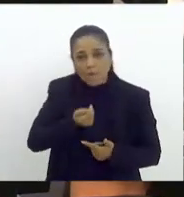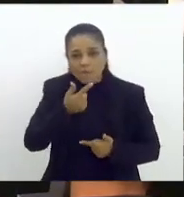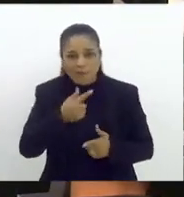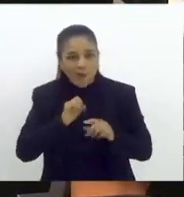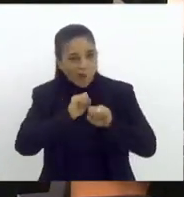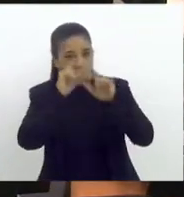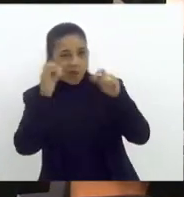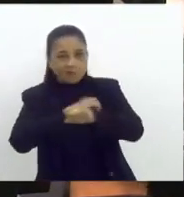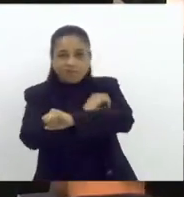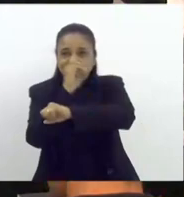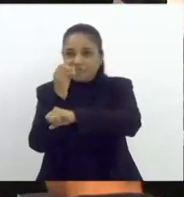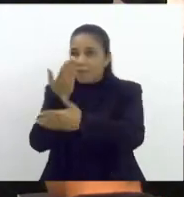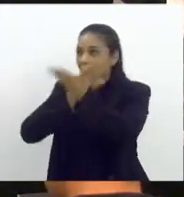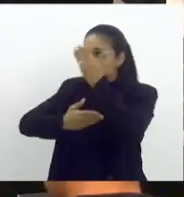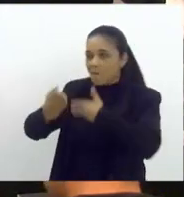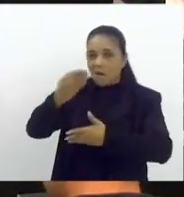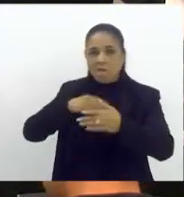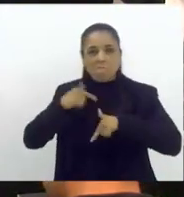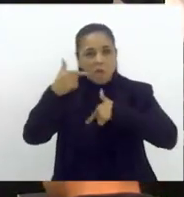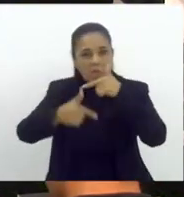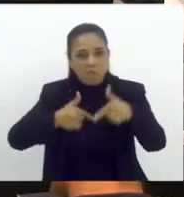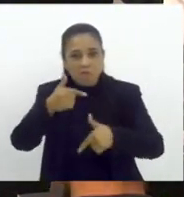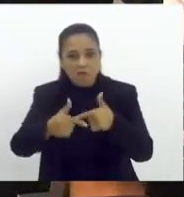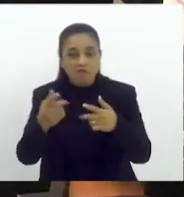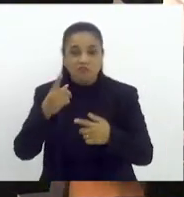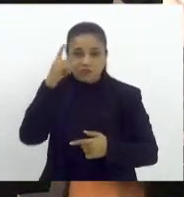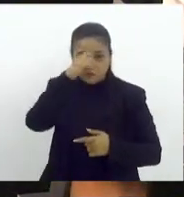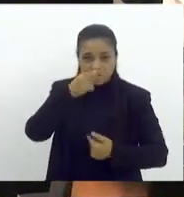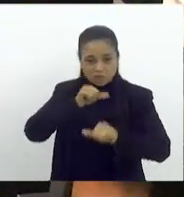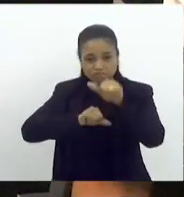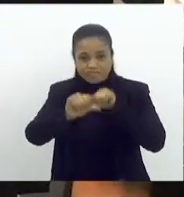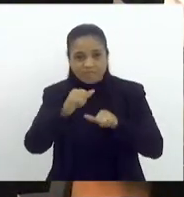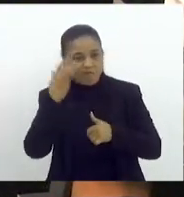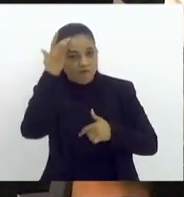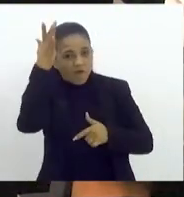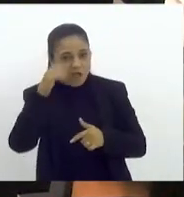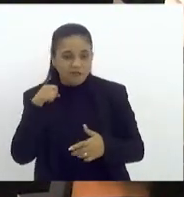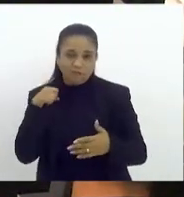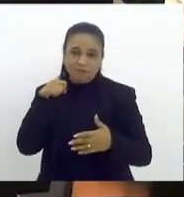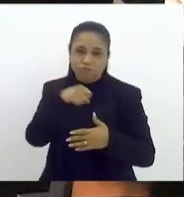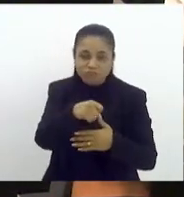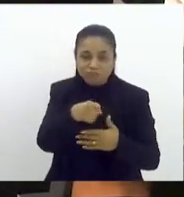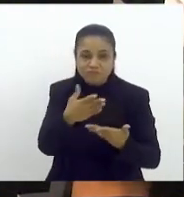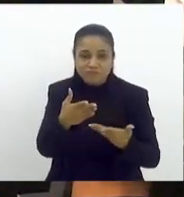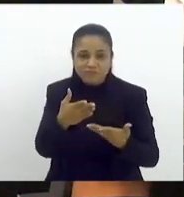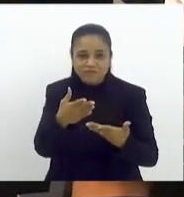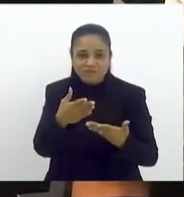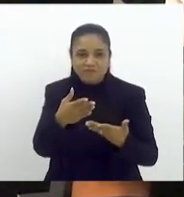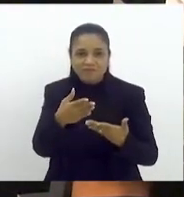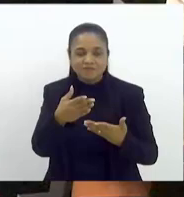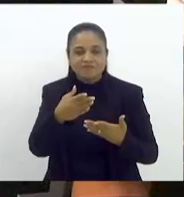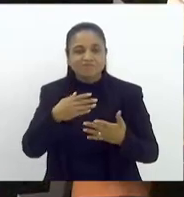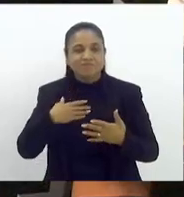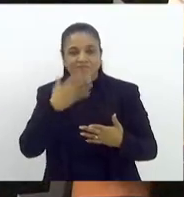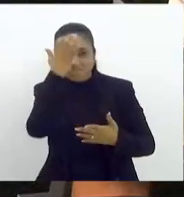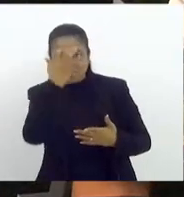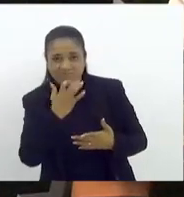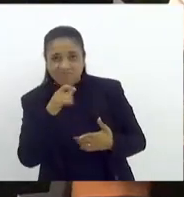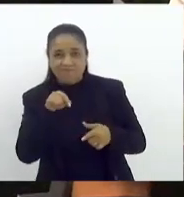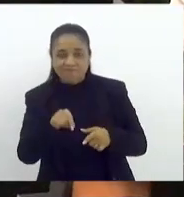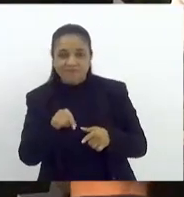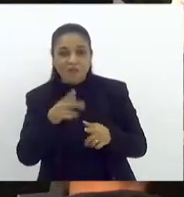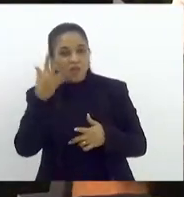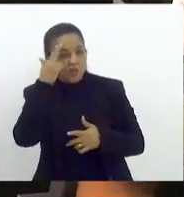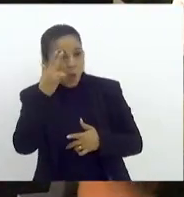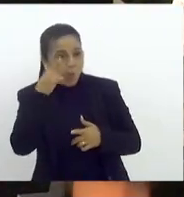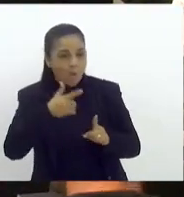cedo e chama o sol para trocar de soco faz o difícil virar fácil o impossível dobrado para garoto até